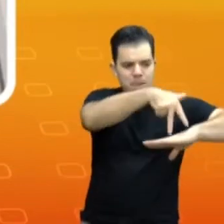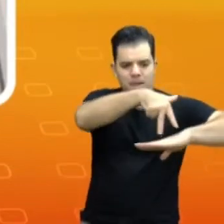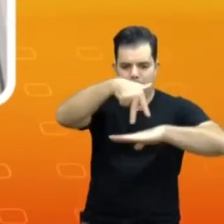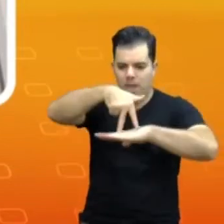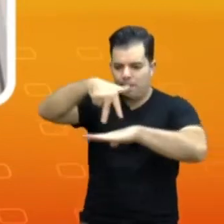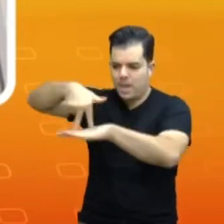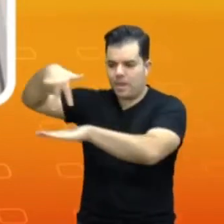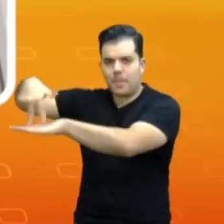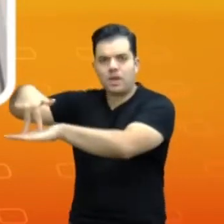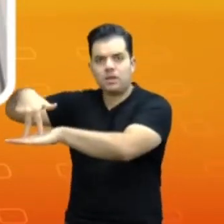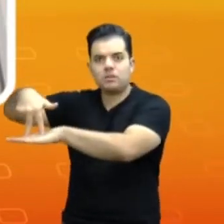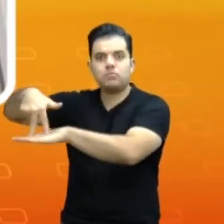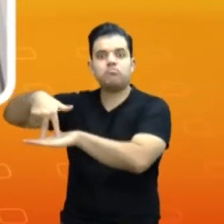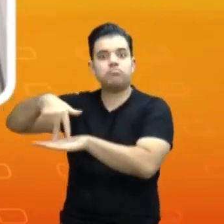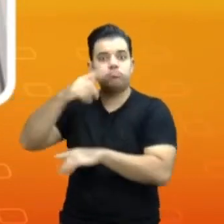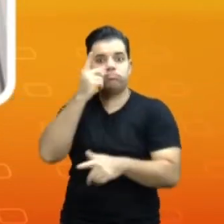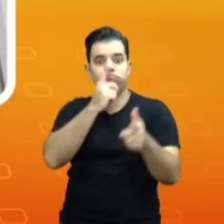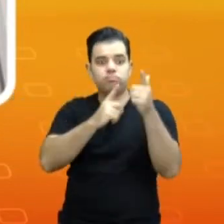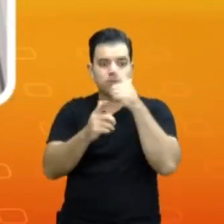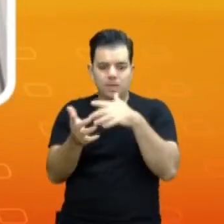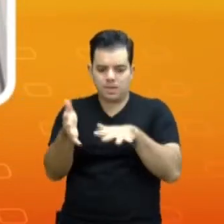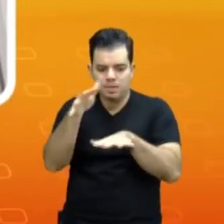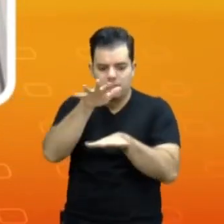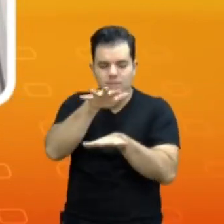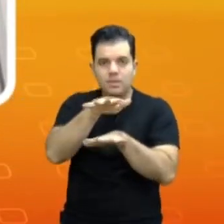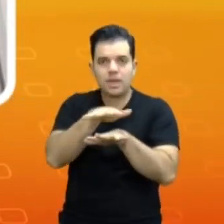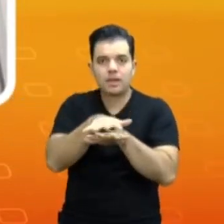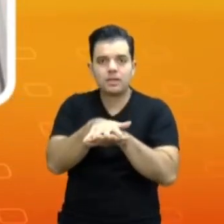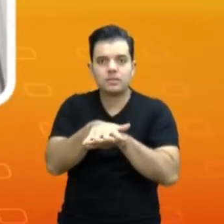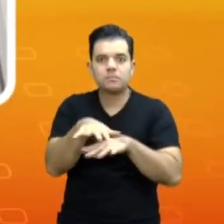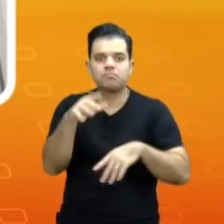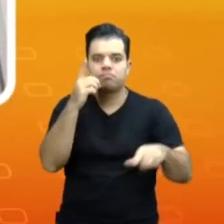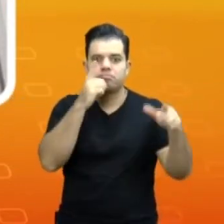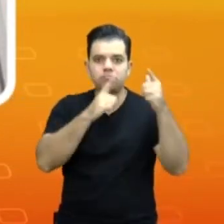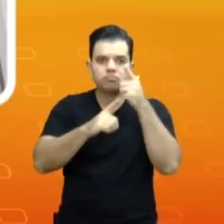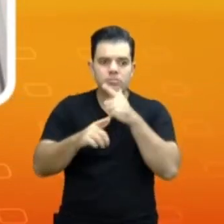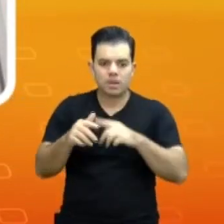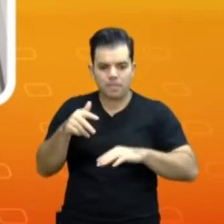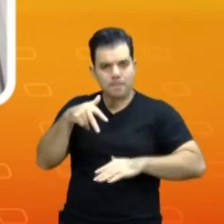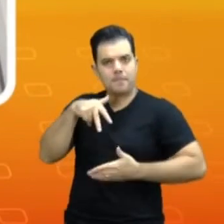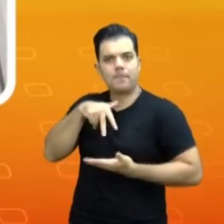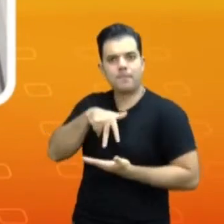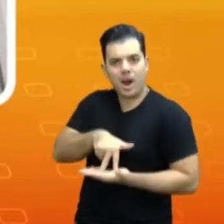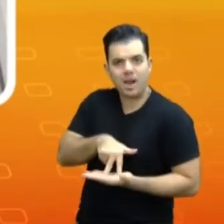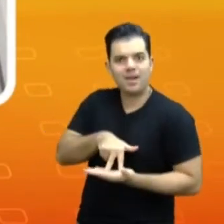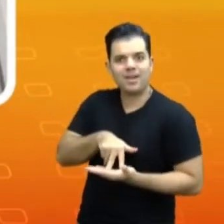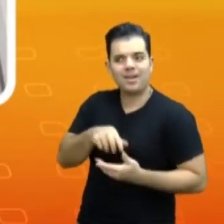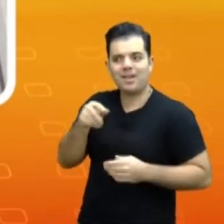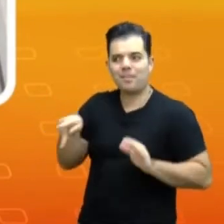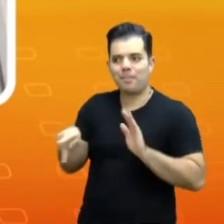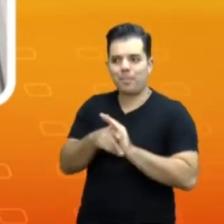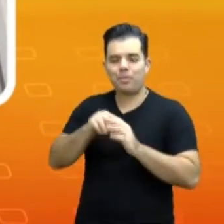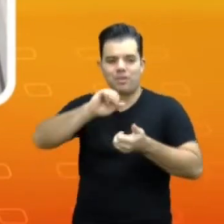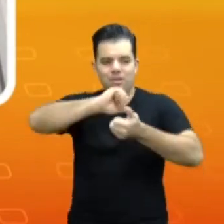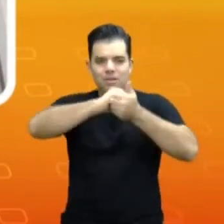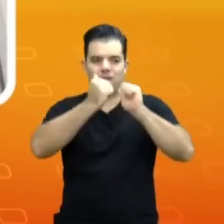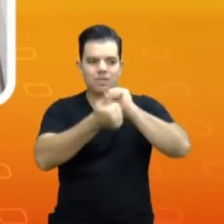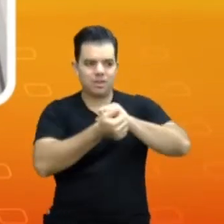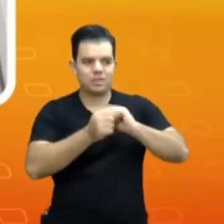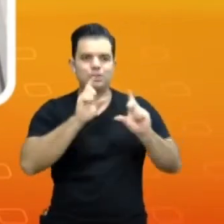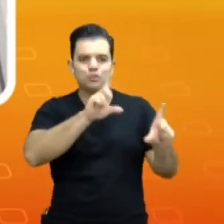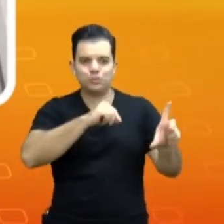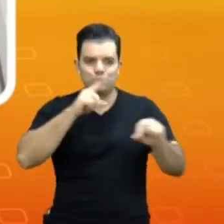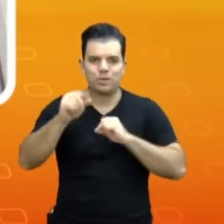uma integração, que essa integração ela se perfez, ela se prevaleceu justamente por essa possibilidade de ter